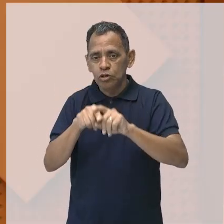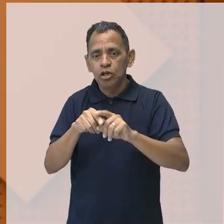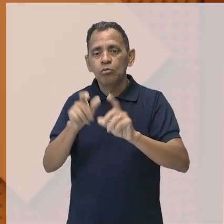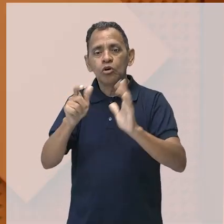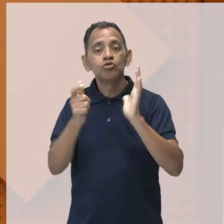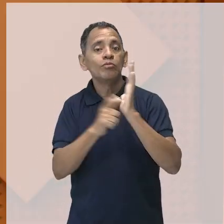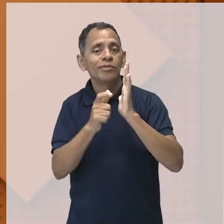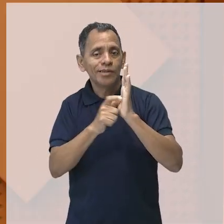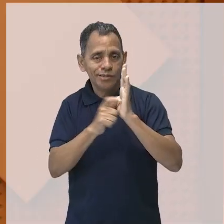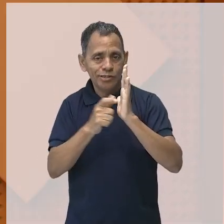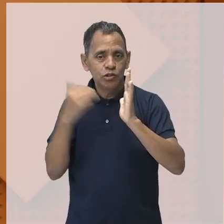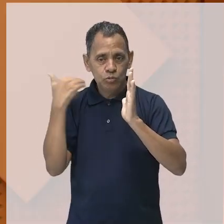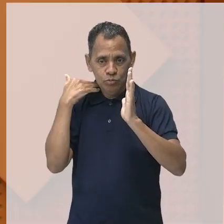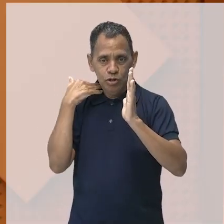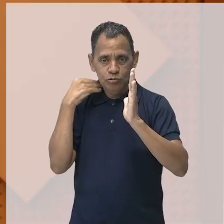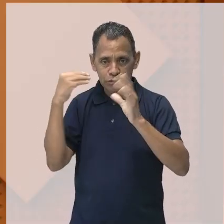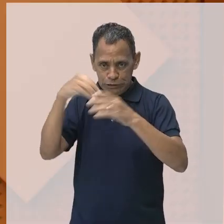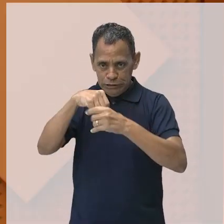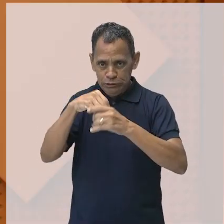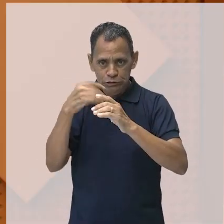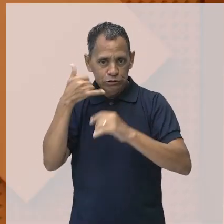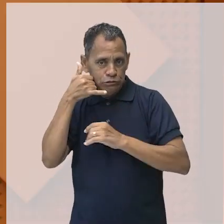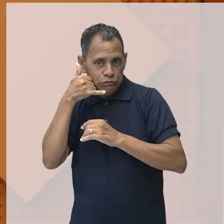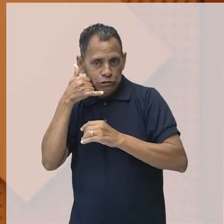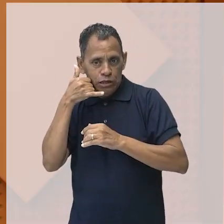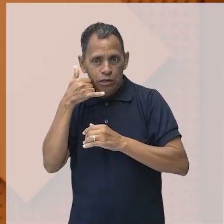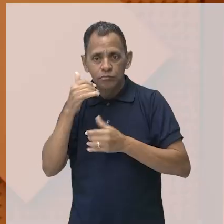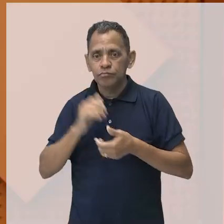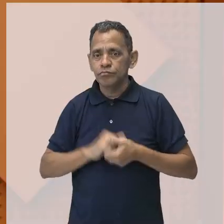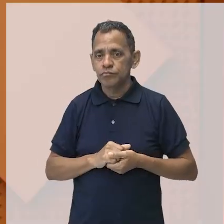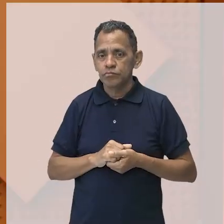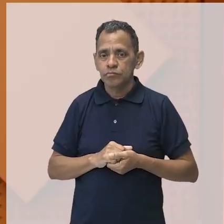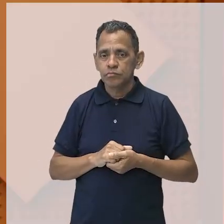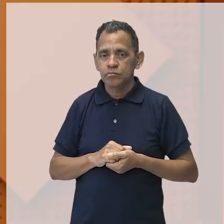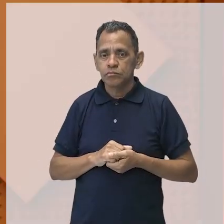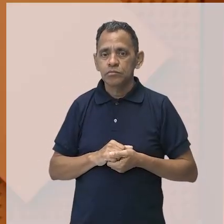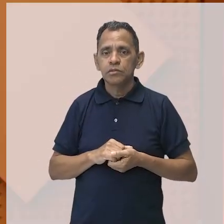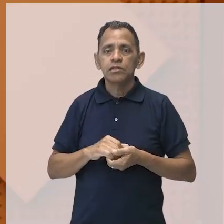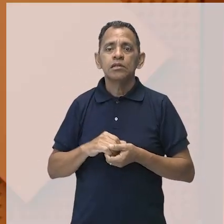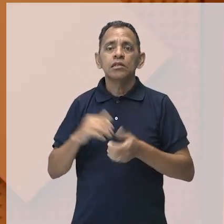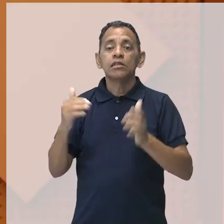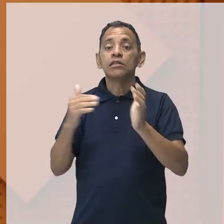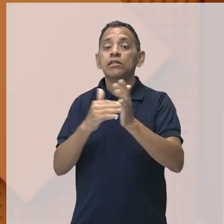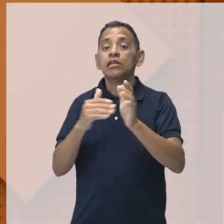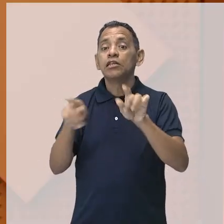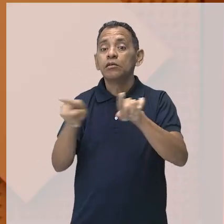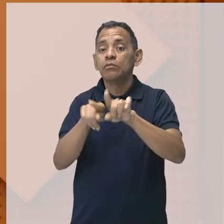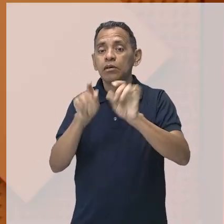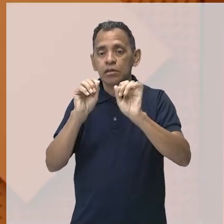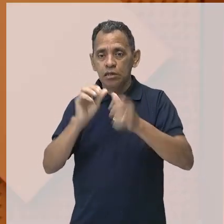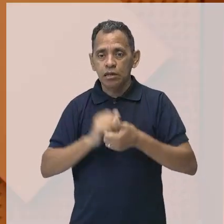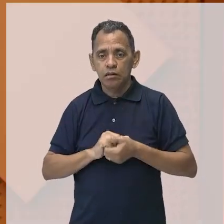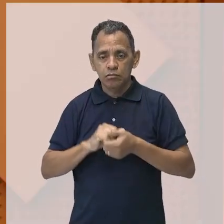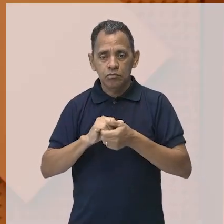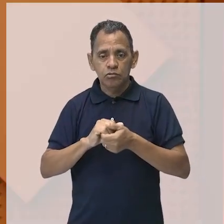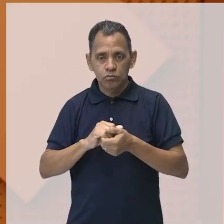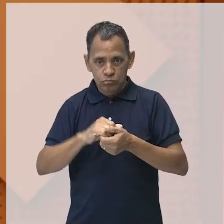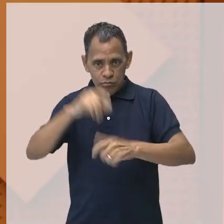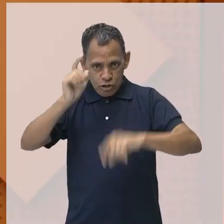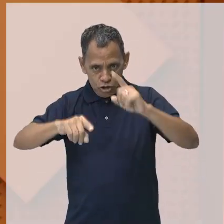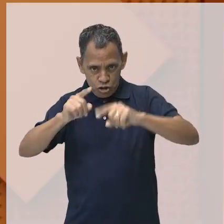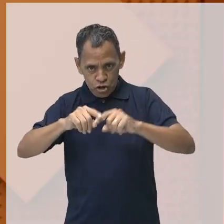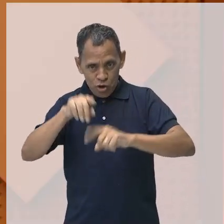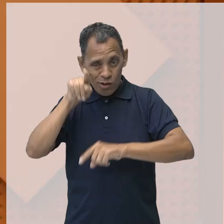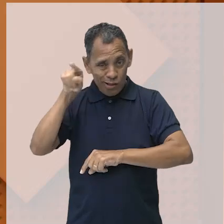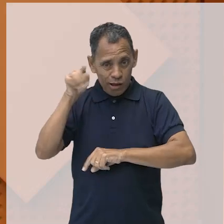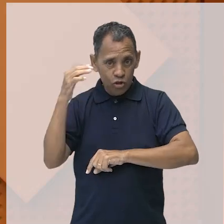banco no seu celular. Então, agora, até o caixa eletrônico corre o risco de perder ali a sua função prática, né? Eu não sei